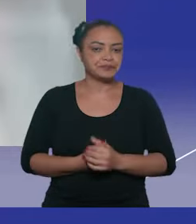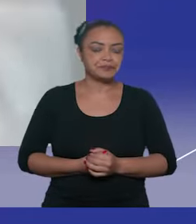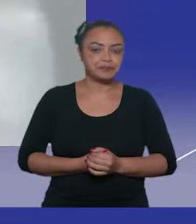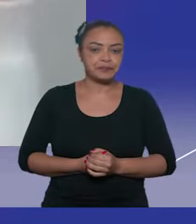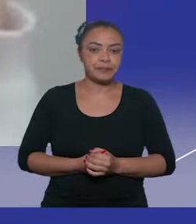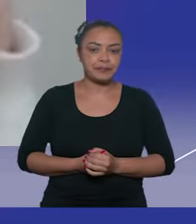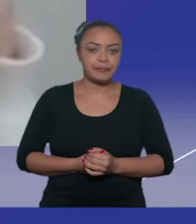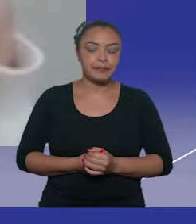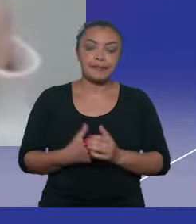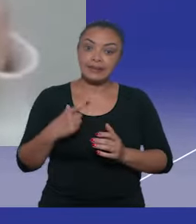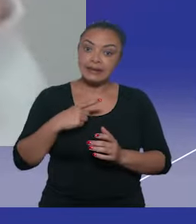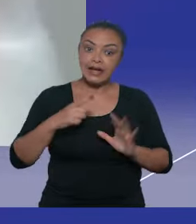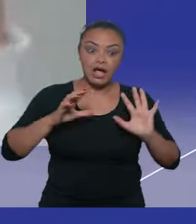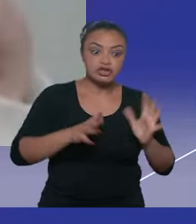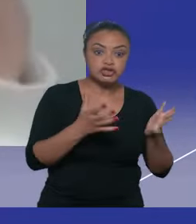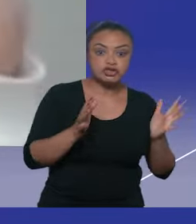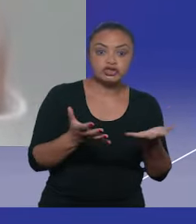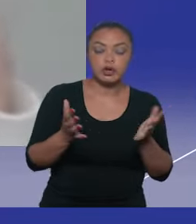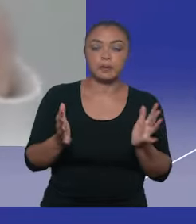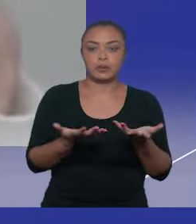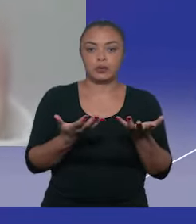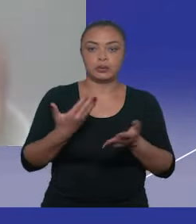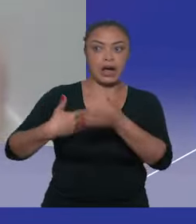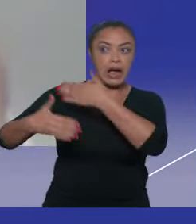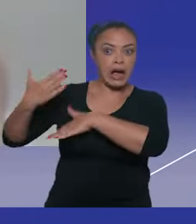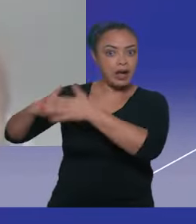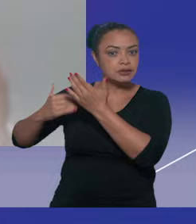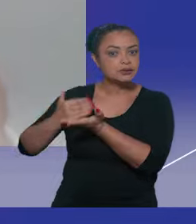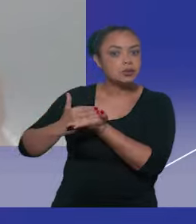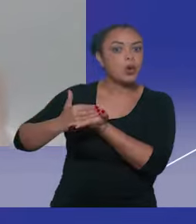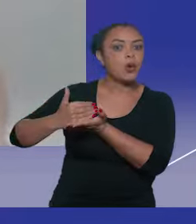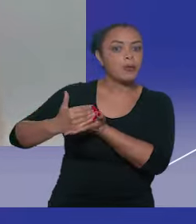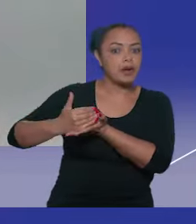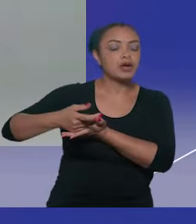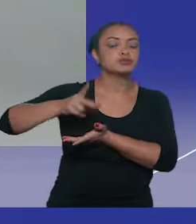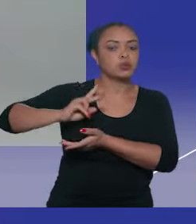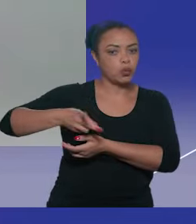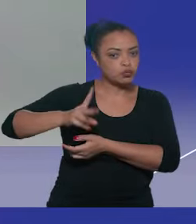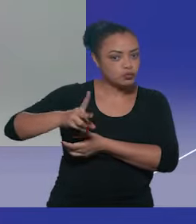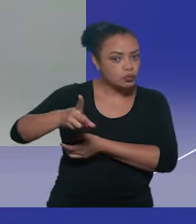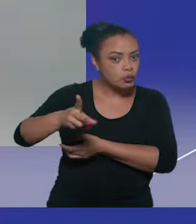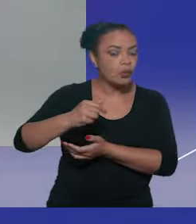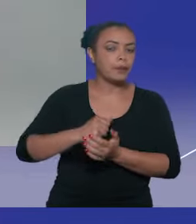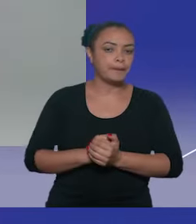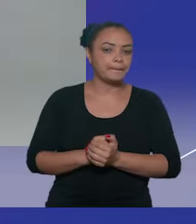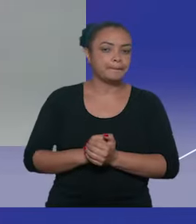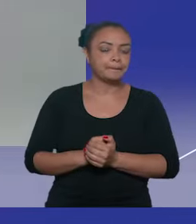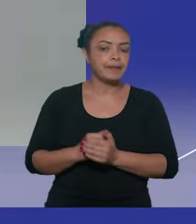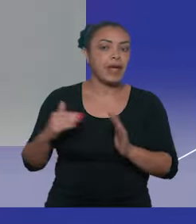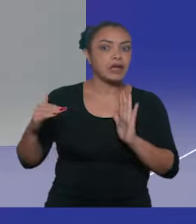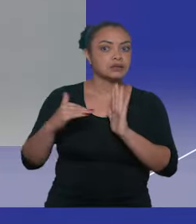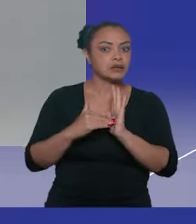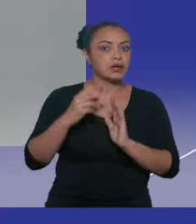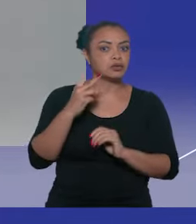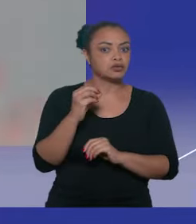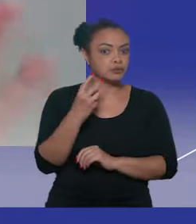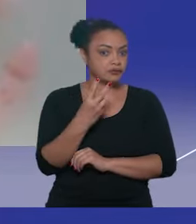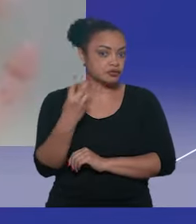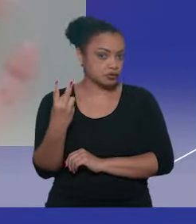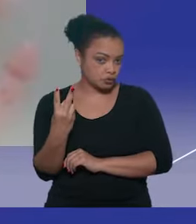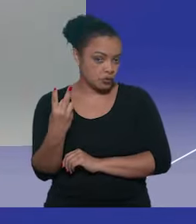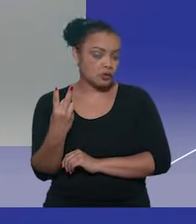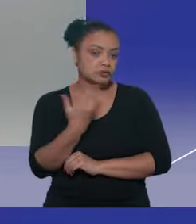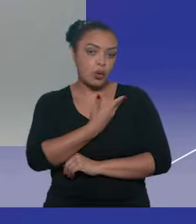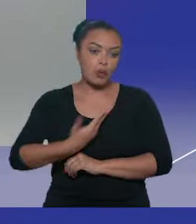todos aqueles estímulos dados lá no começo da pandemia, eles continuaram em 2021, até o começo de 2022 ainda,